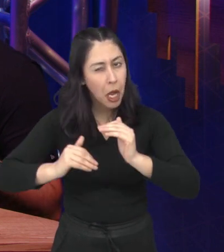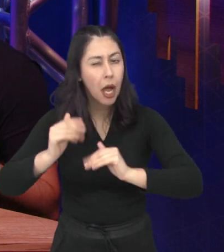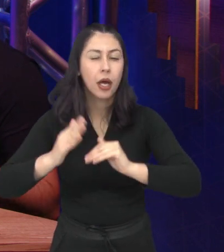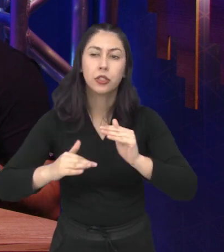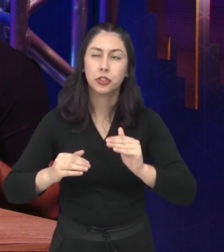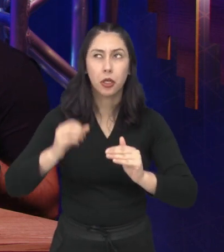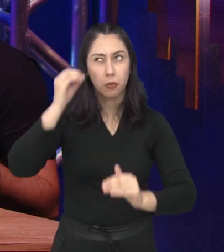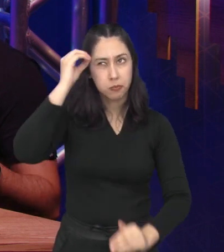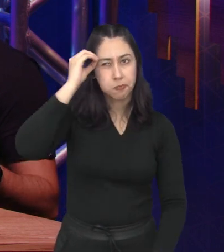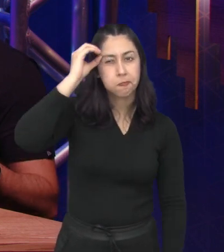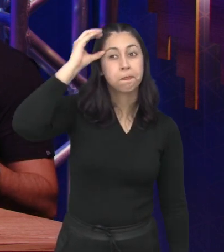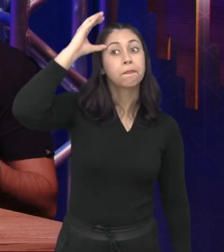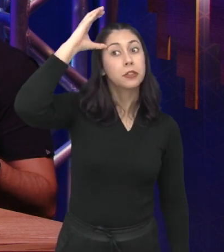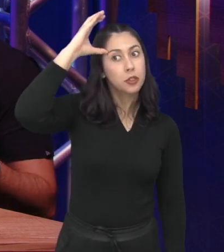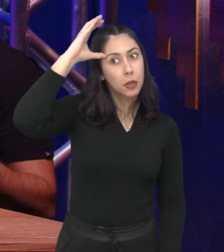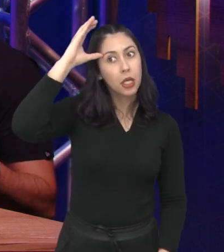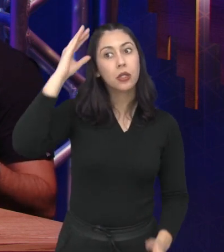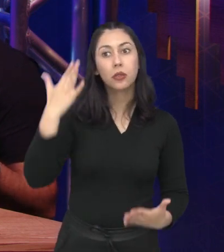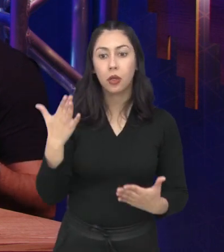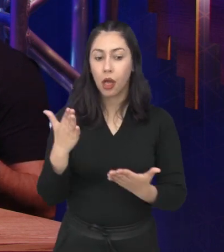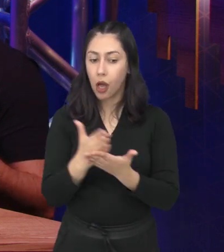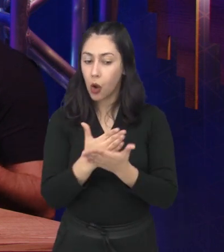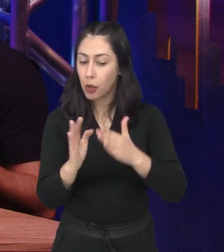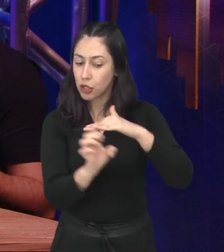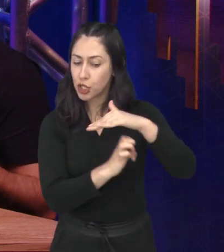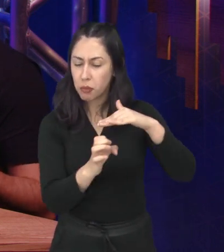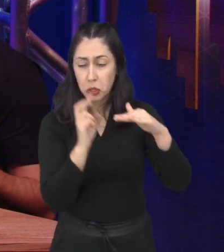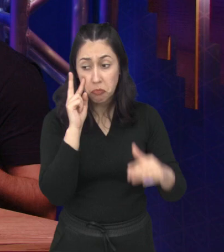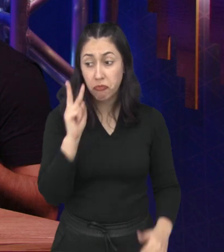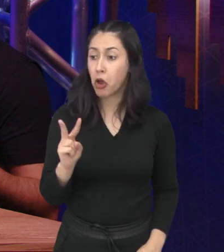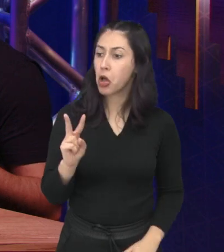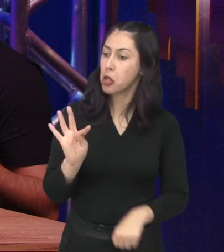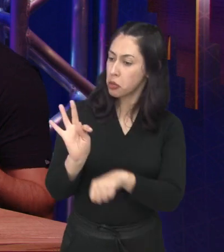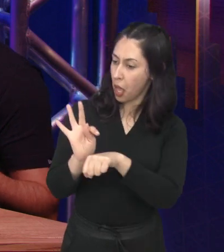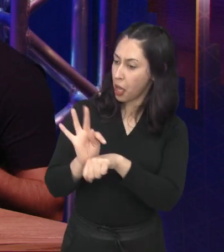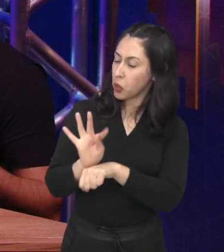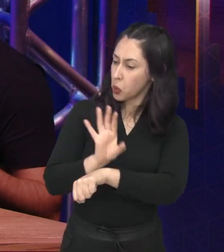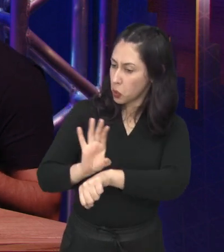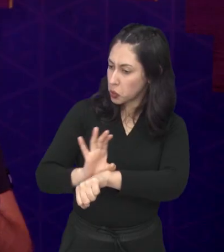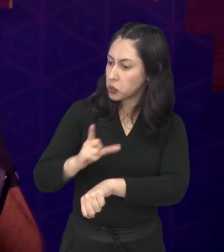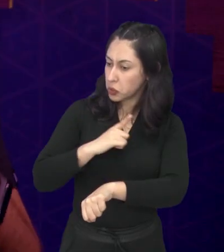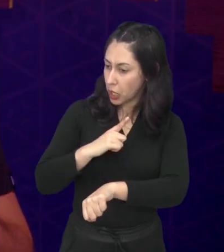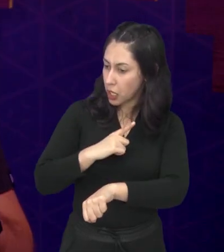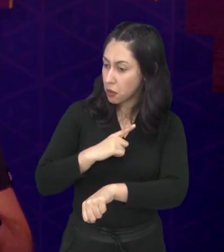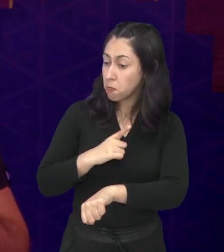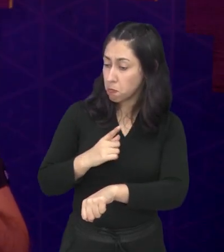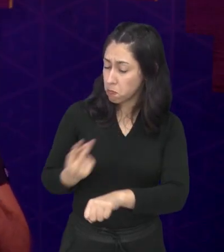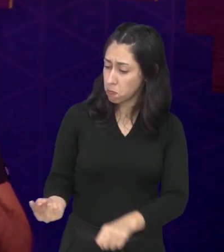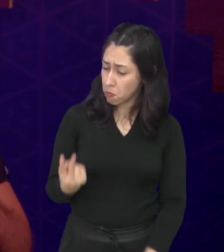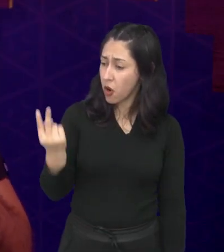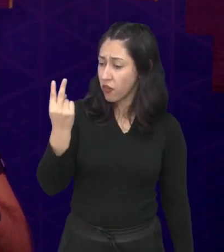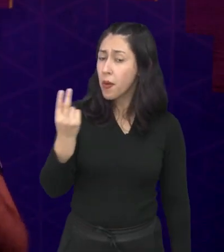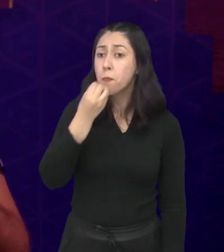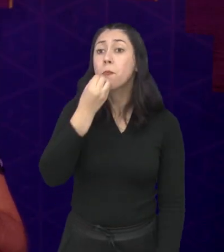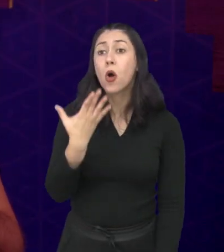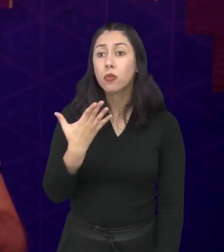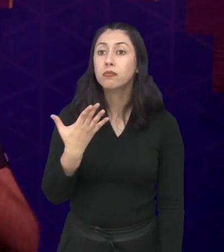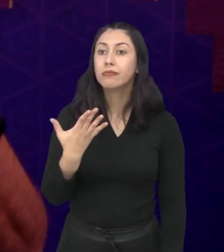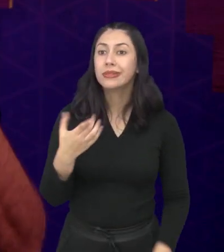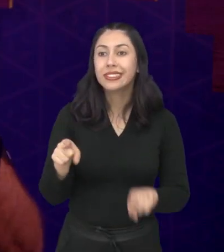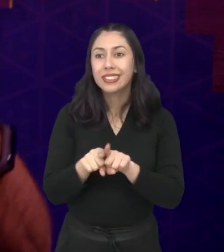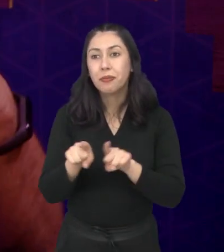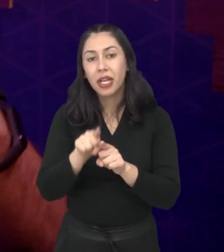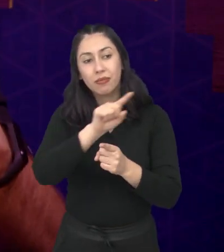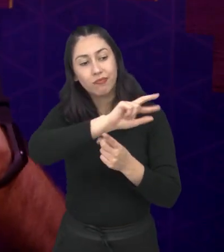E muitas empresas acabam valorizando bastante quem tem esse nível técnico, e também tem muito processo